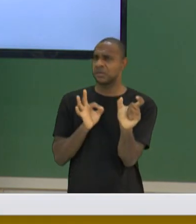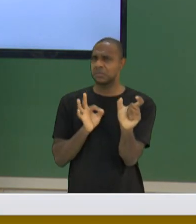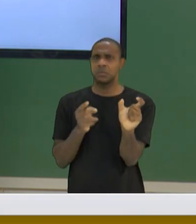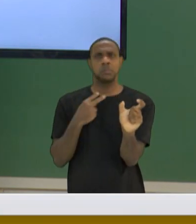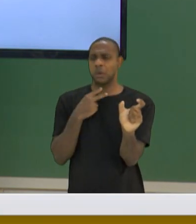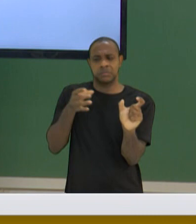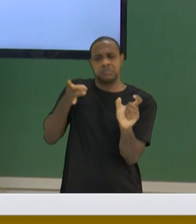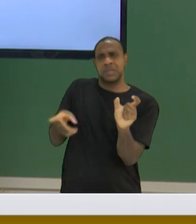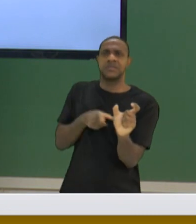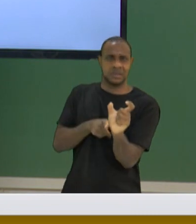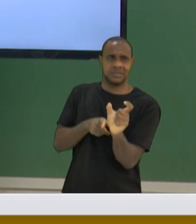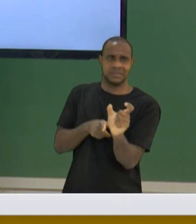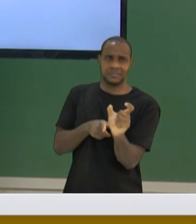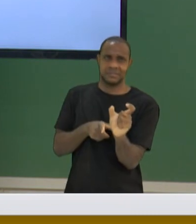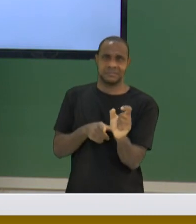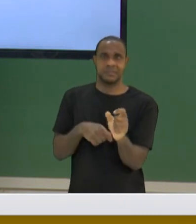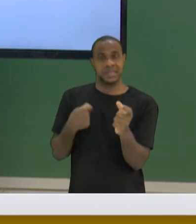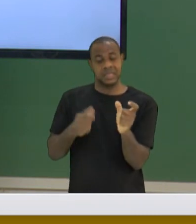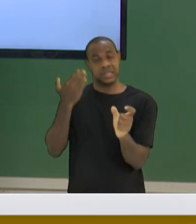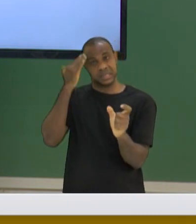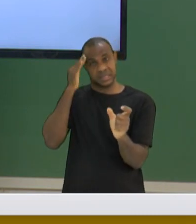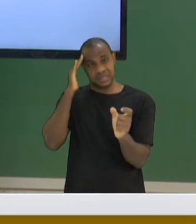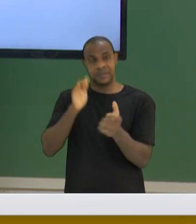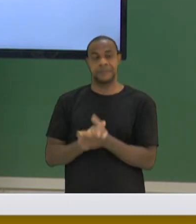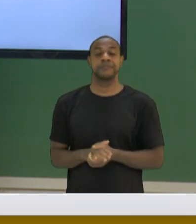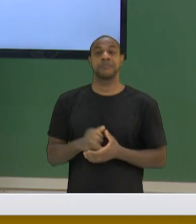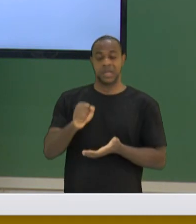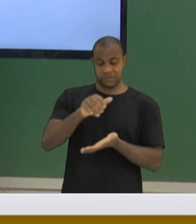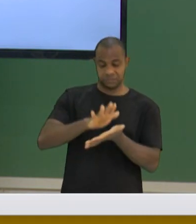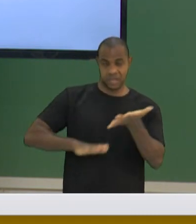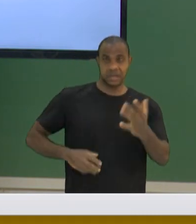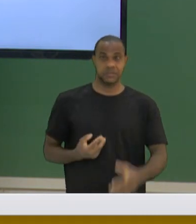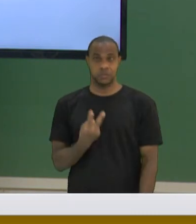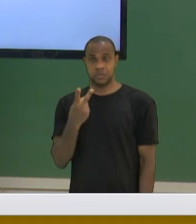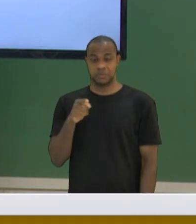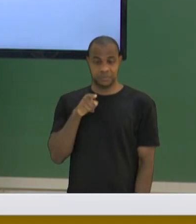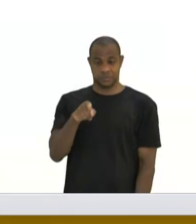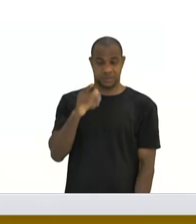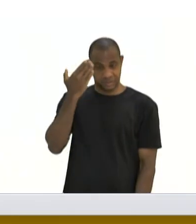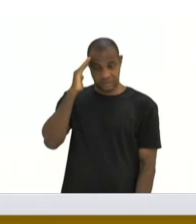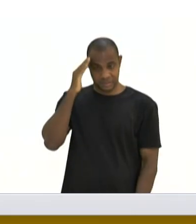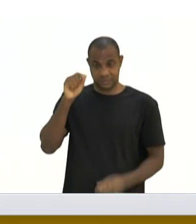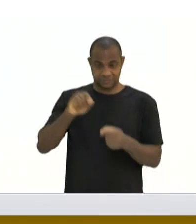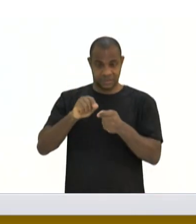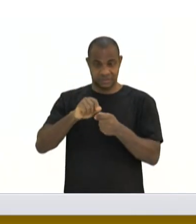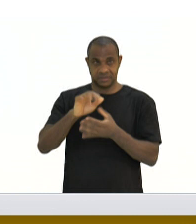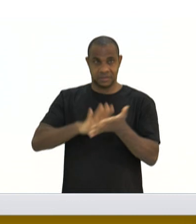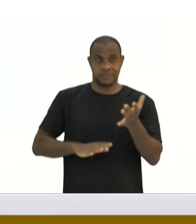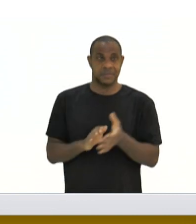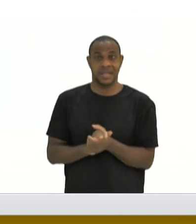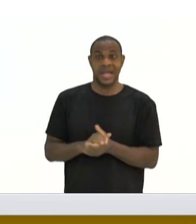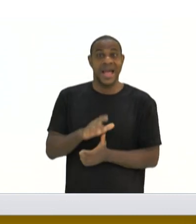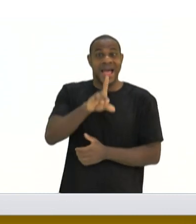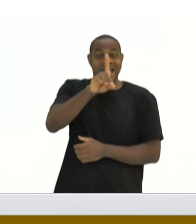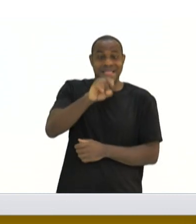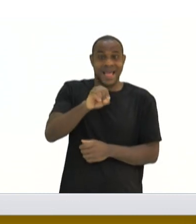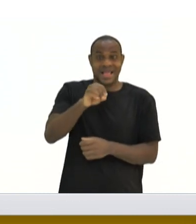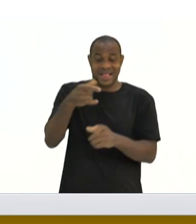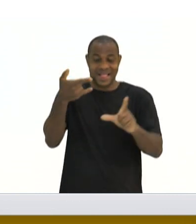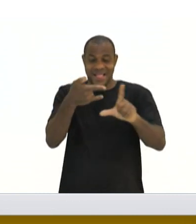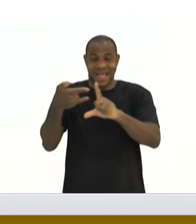ok Bom vamos lá a atividade 2 para você das dez lives